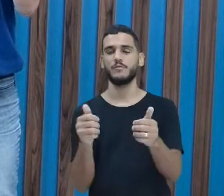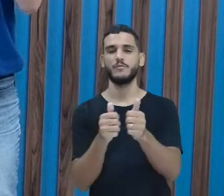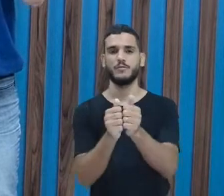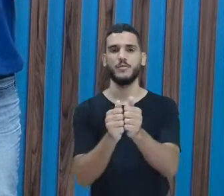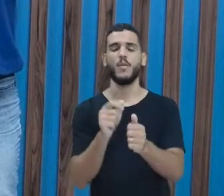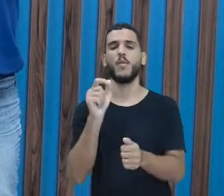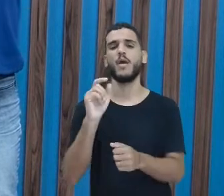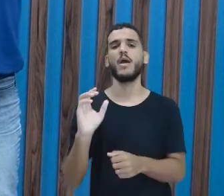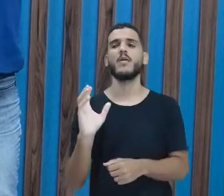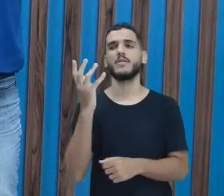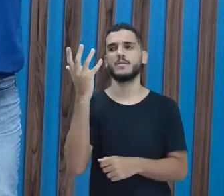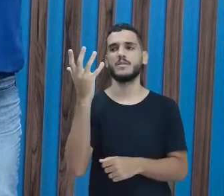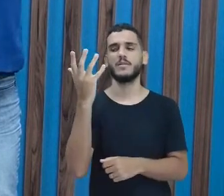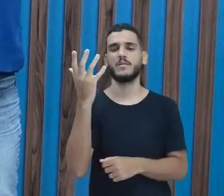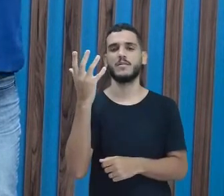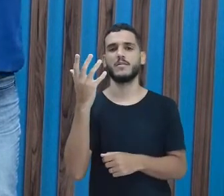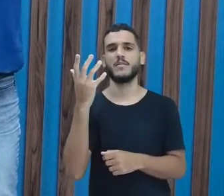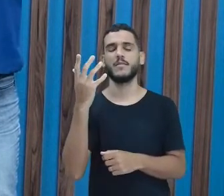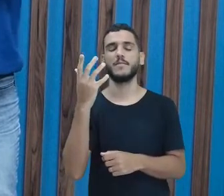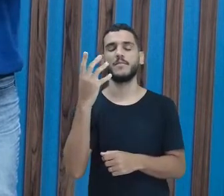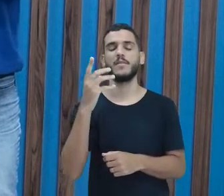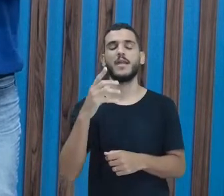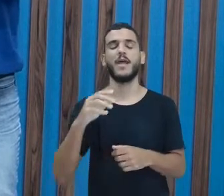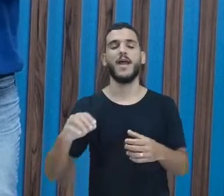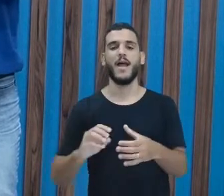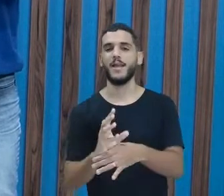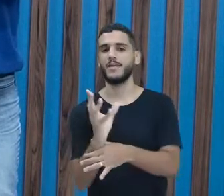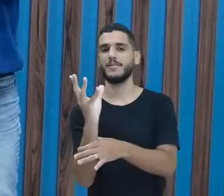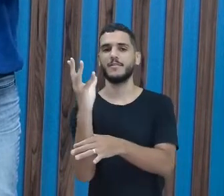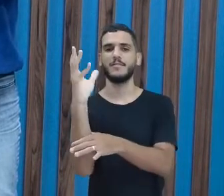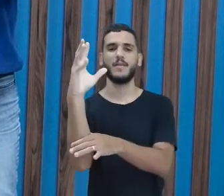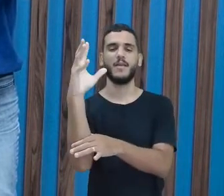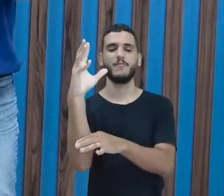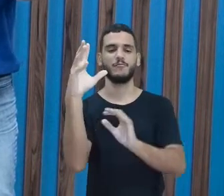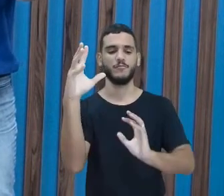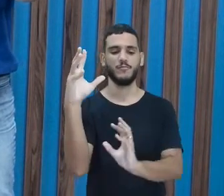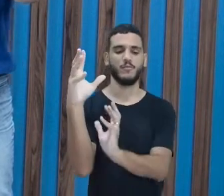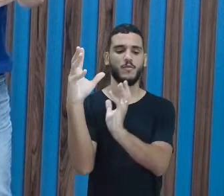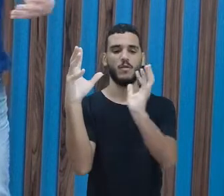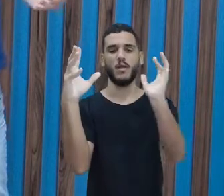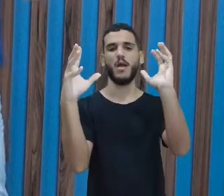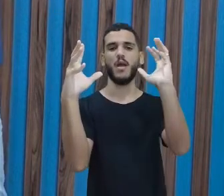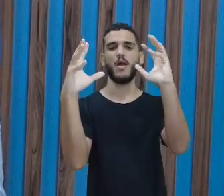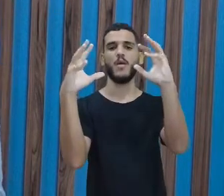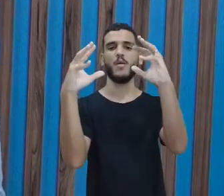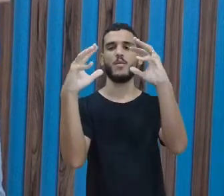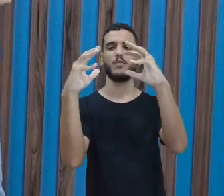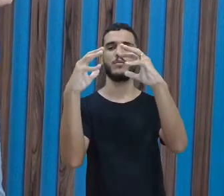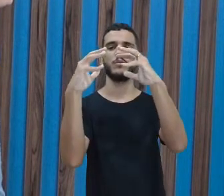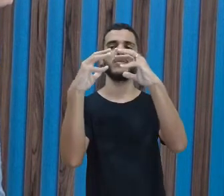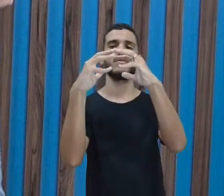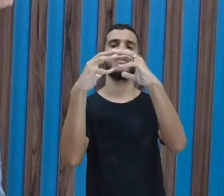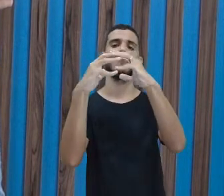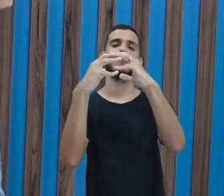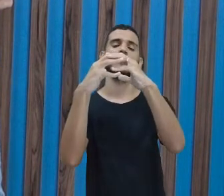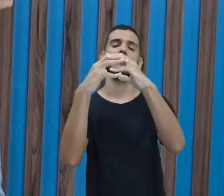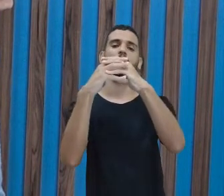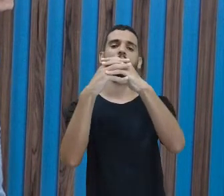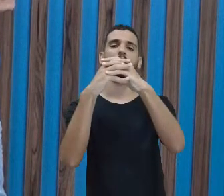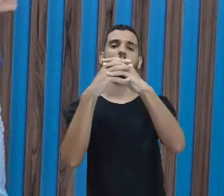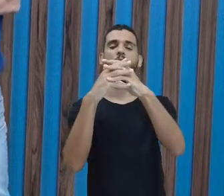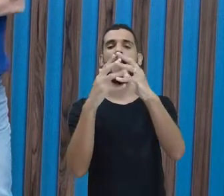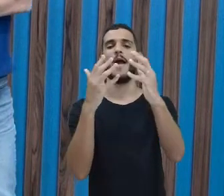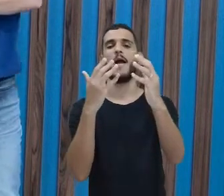por incrível que pareça, as copas se entrelaçaram dessas árvores, como se formassem uma só, como se eles se abraçassem.